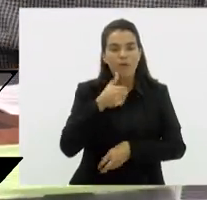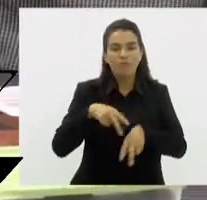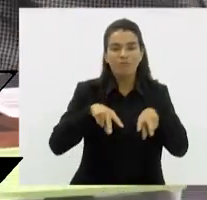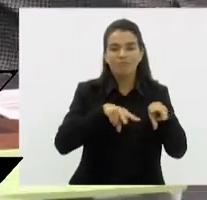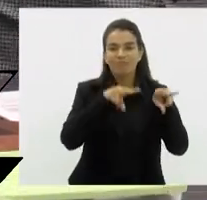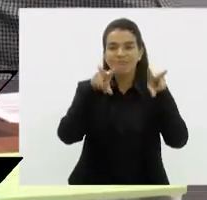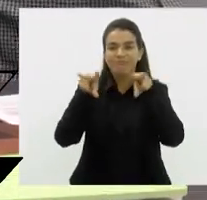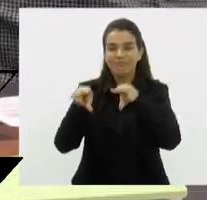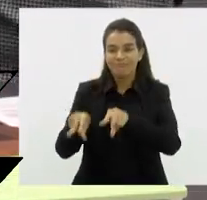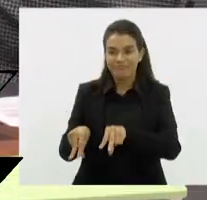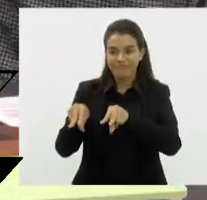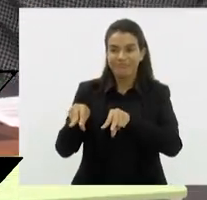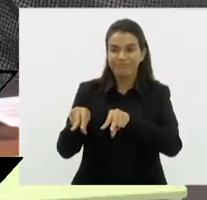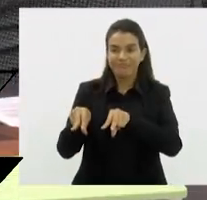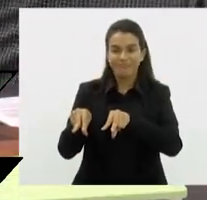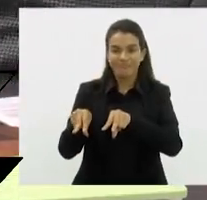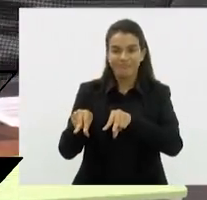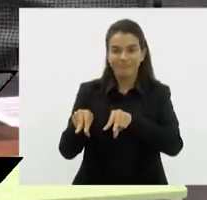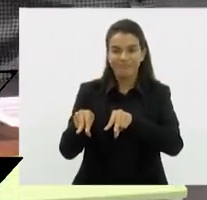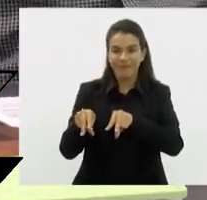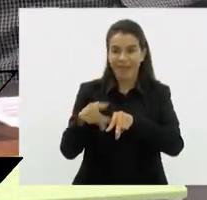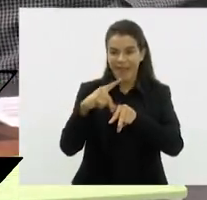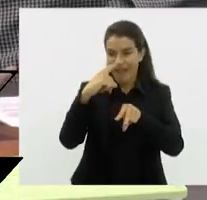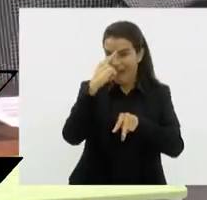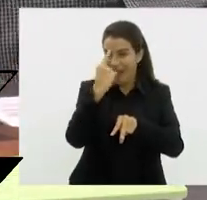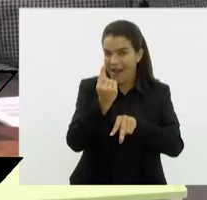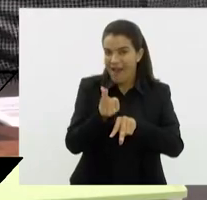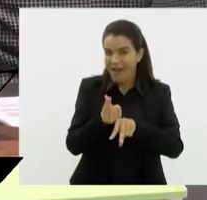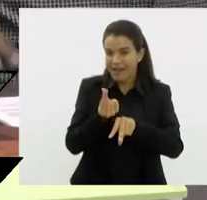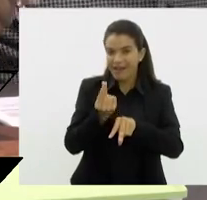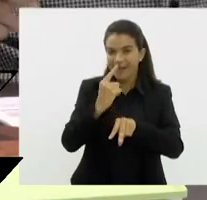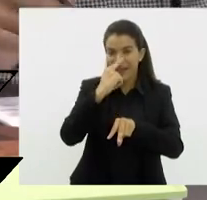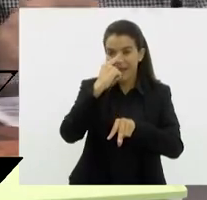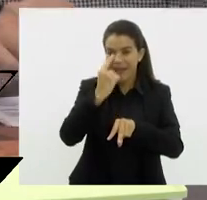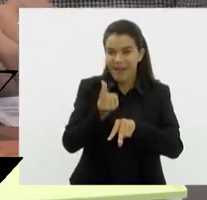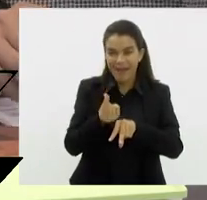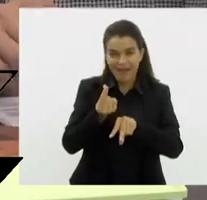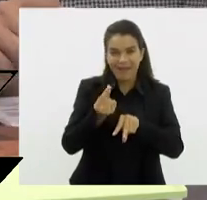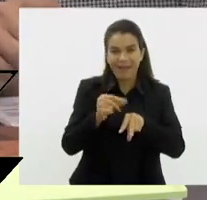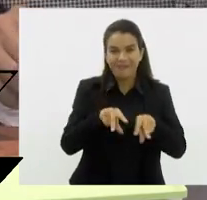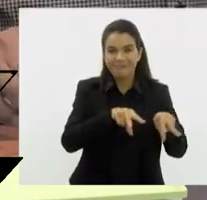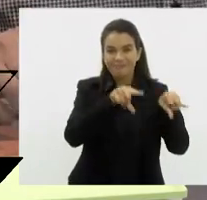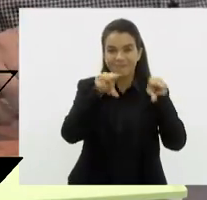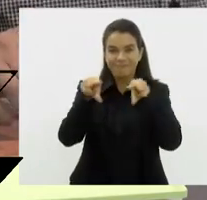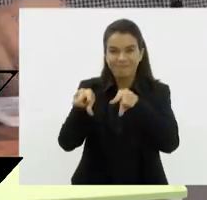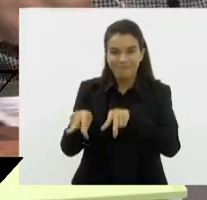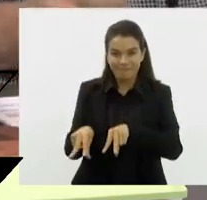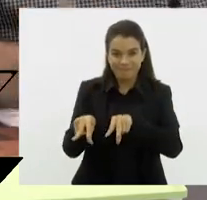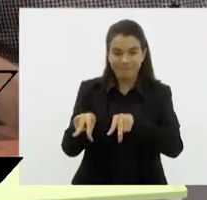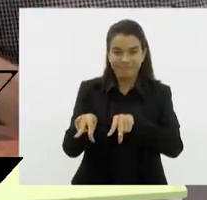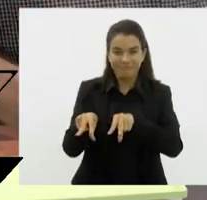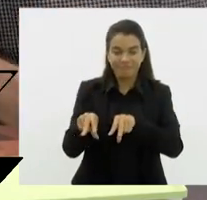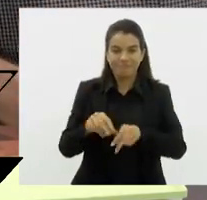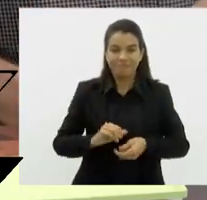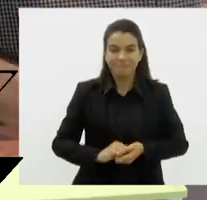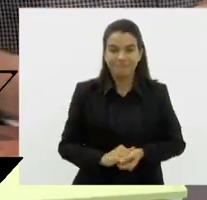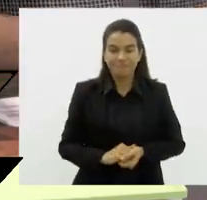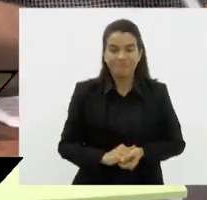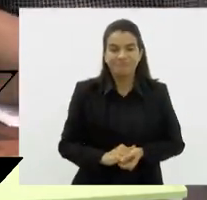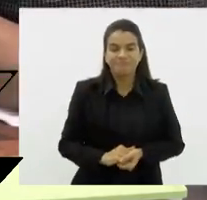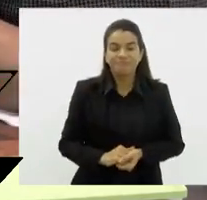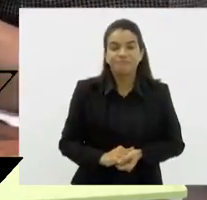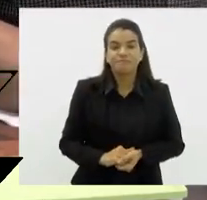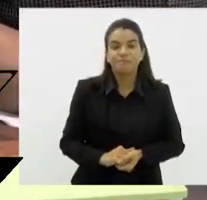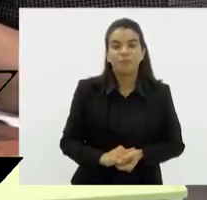gavioa. Não. Águia. O seu olhar atento, digamos águia, assim. Águia. Águia. O seu olhar de águia. O seguinte,